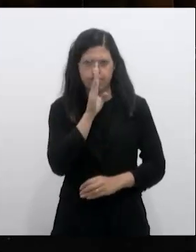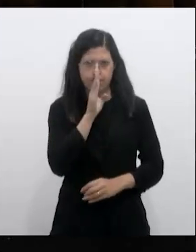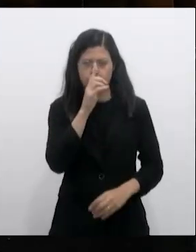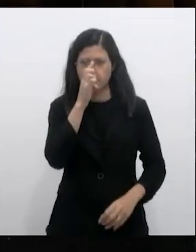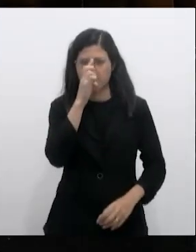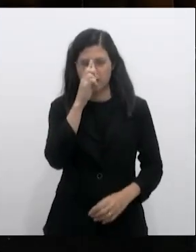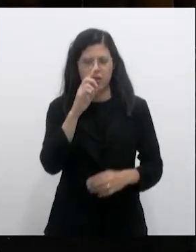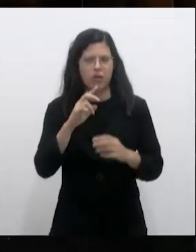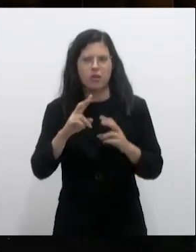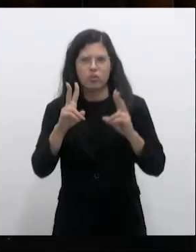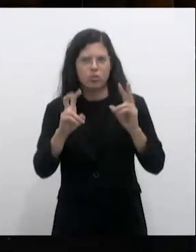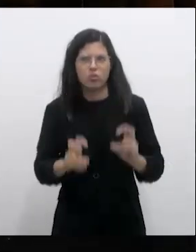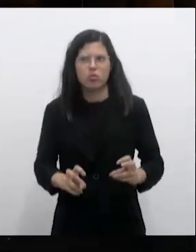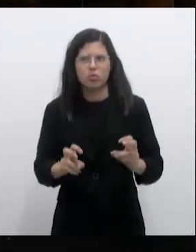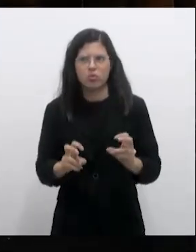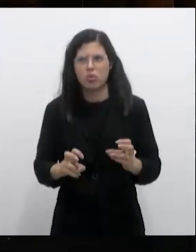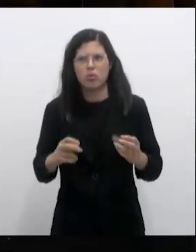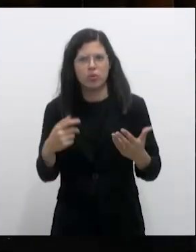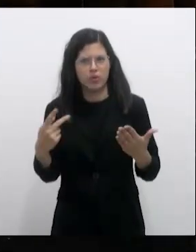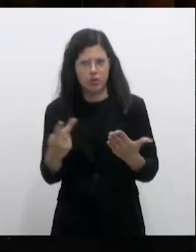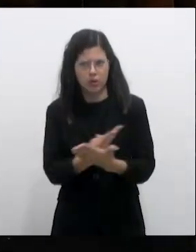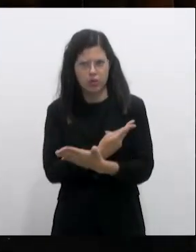em relação a essa trama,